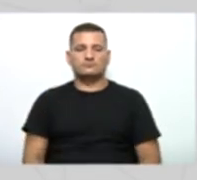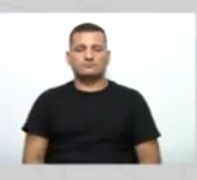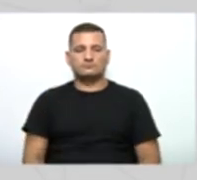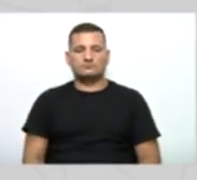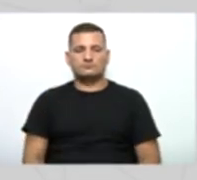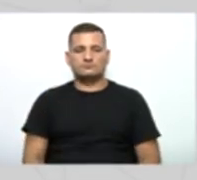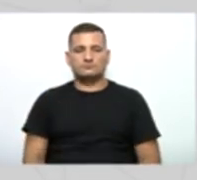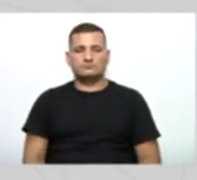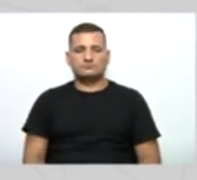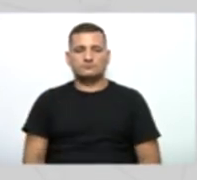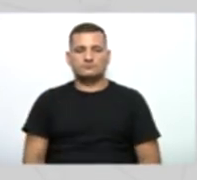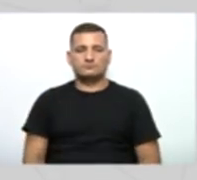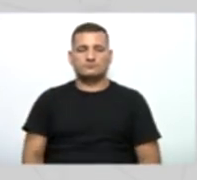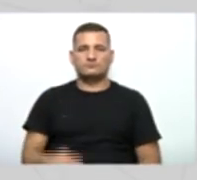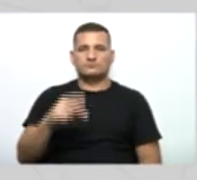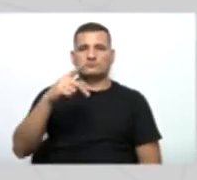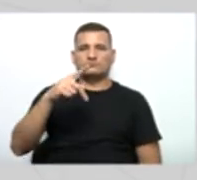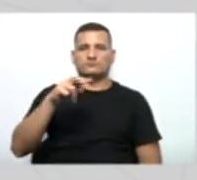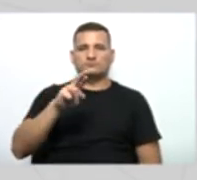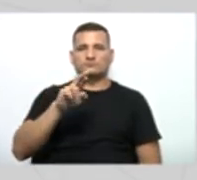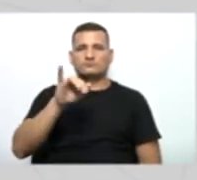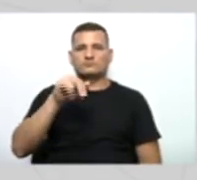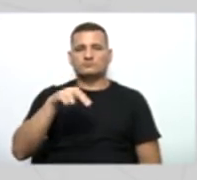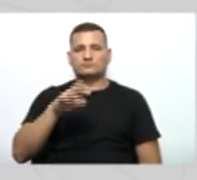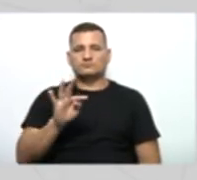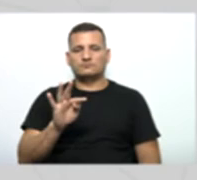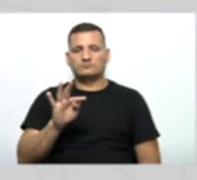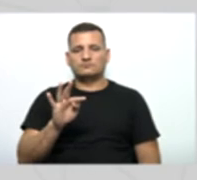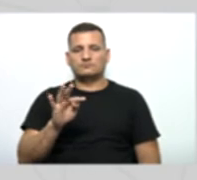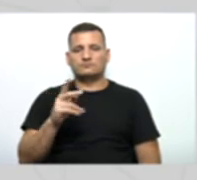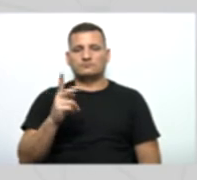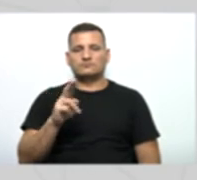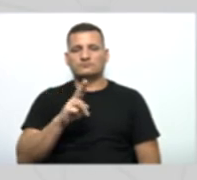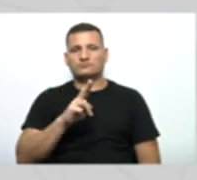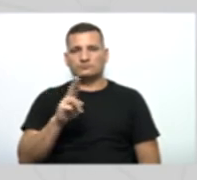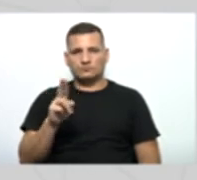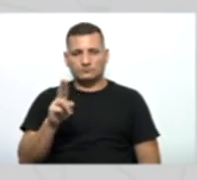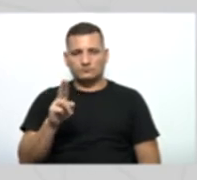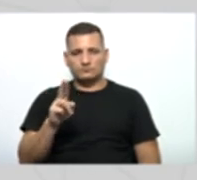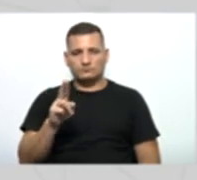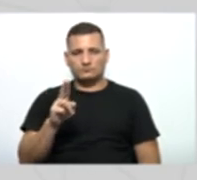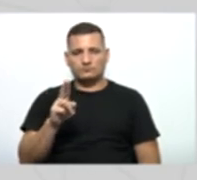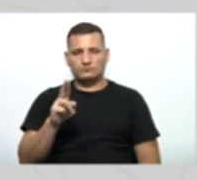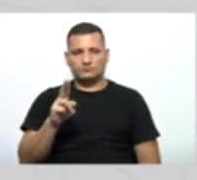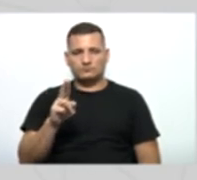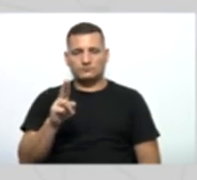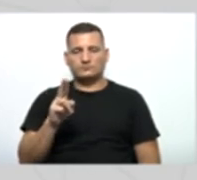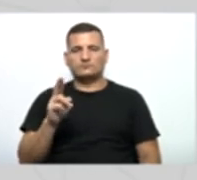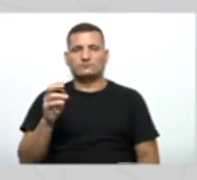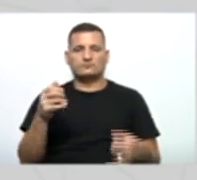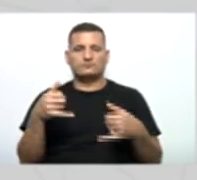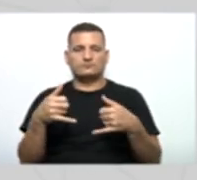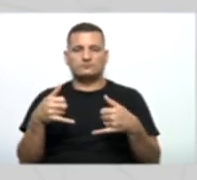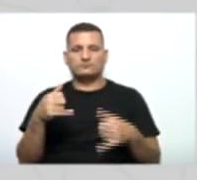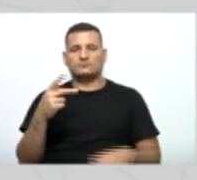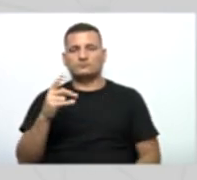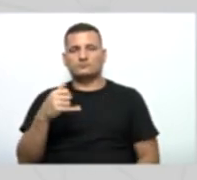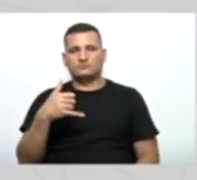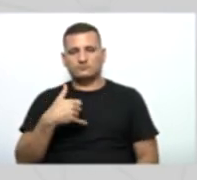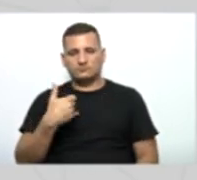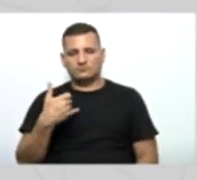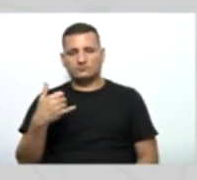o comando print, dizendo seu nome é jogo de chaves e sua idade